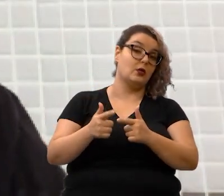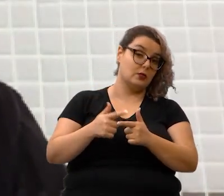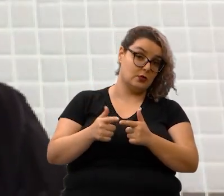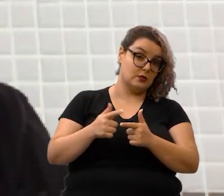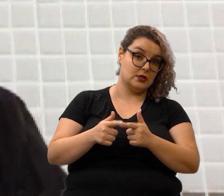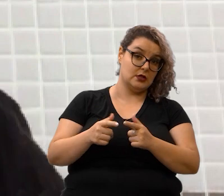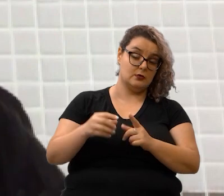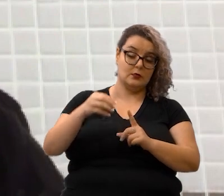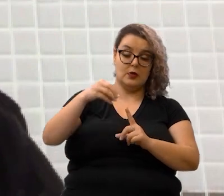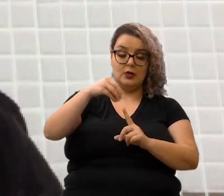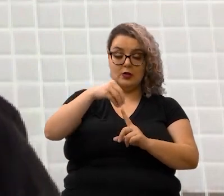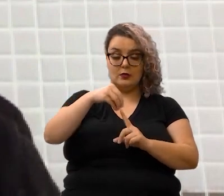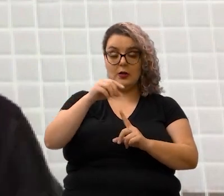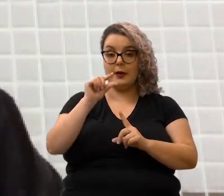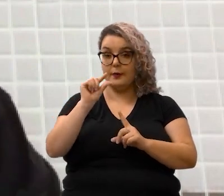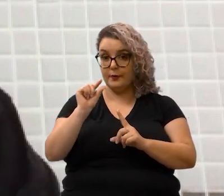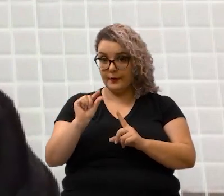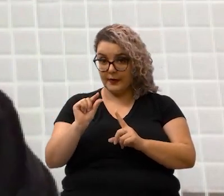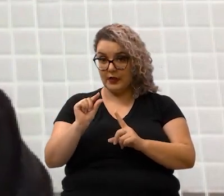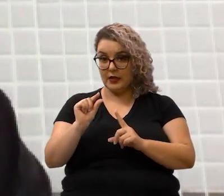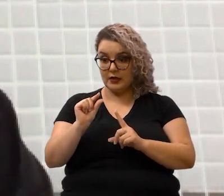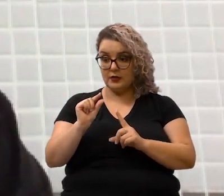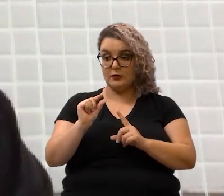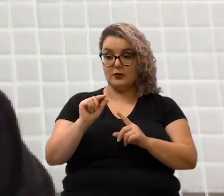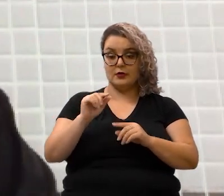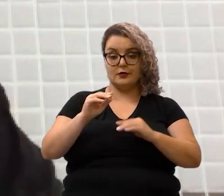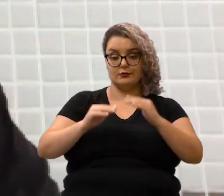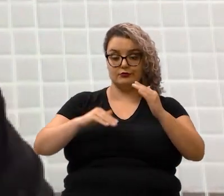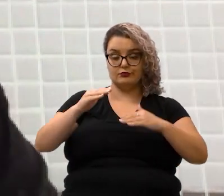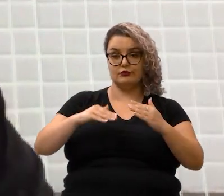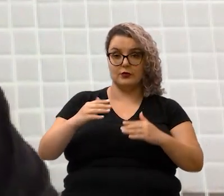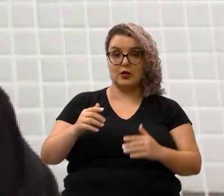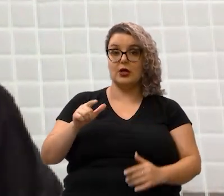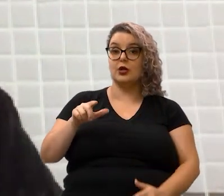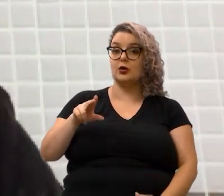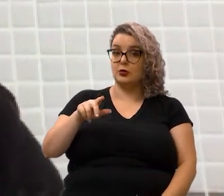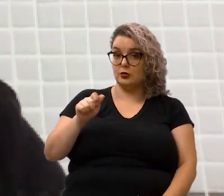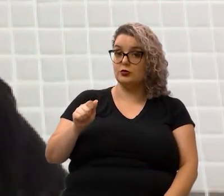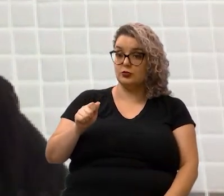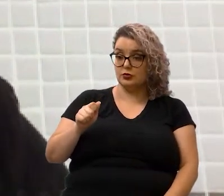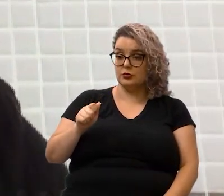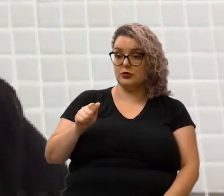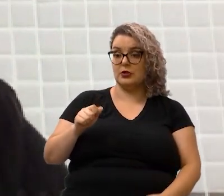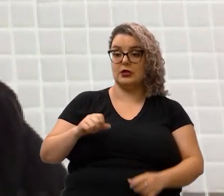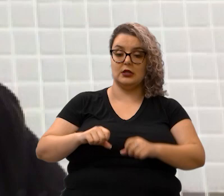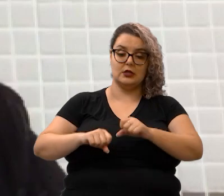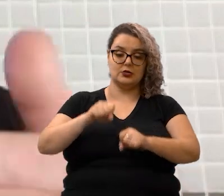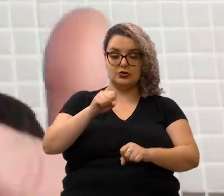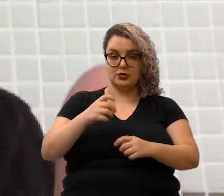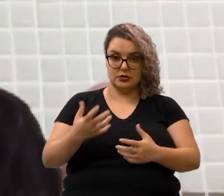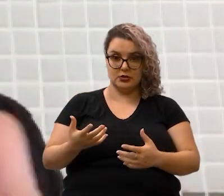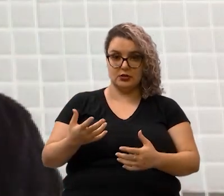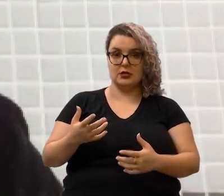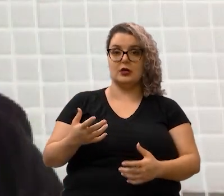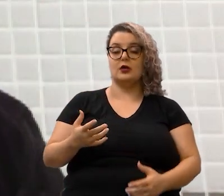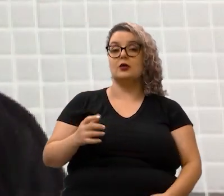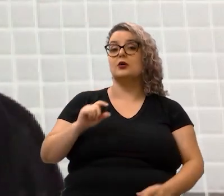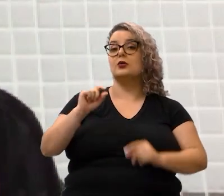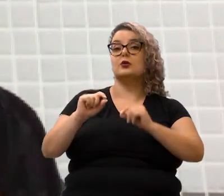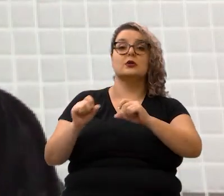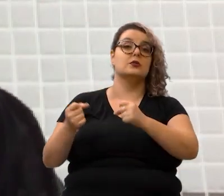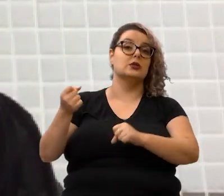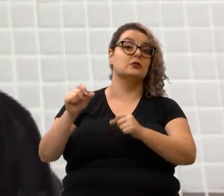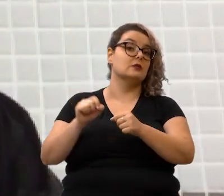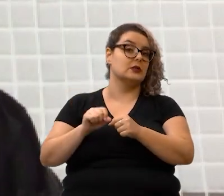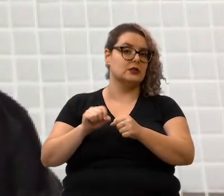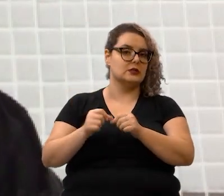problema. A cabeça, sendo pequena, ela é mais instável e luxa, desloca. E o que a indústria fez? A